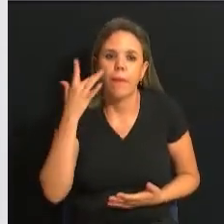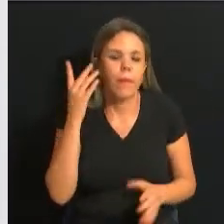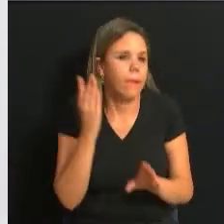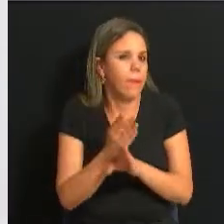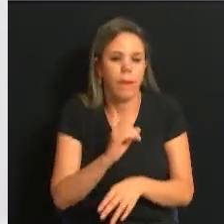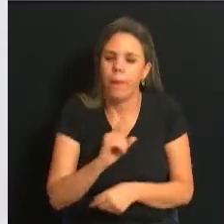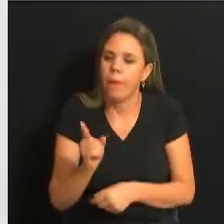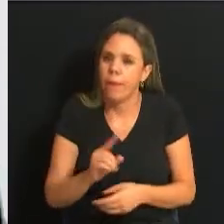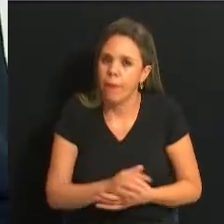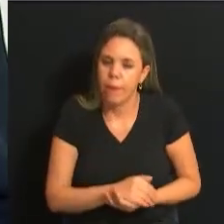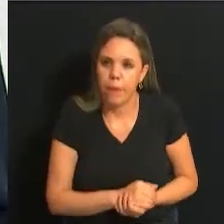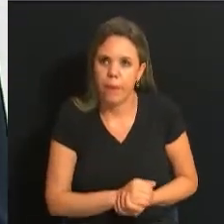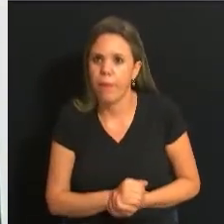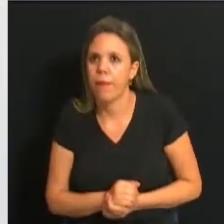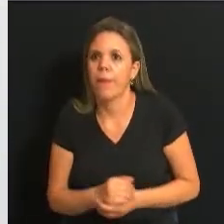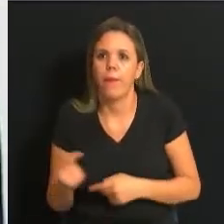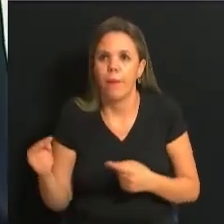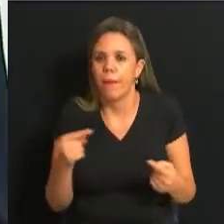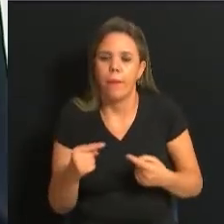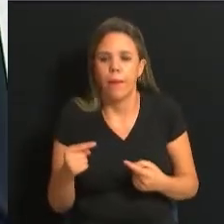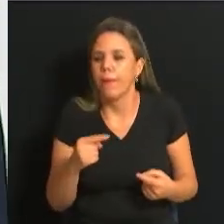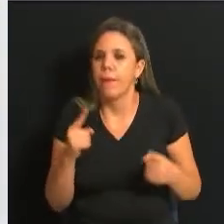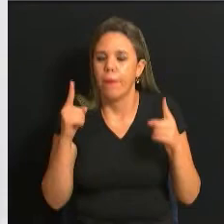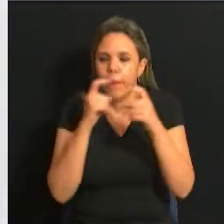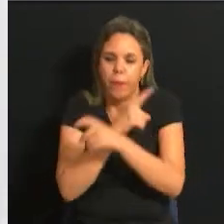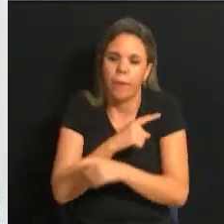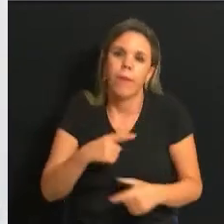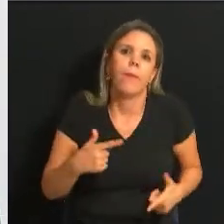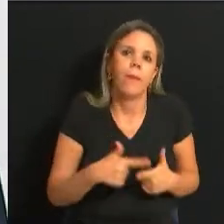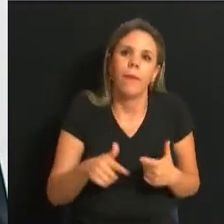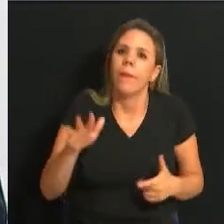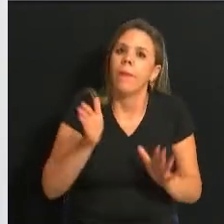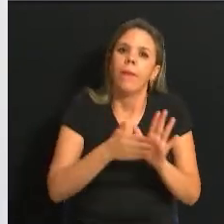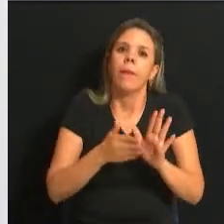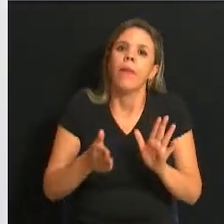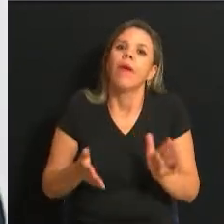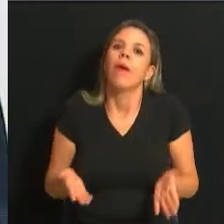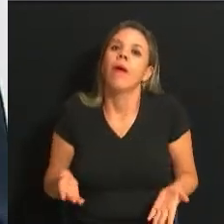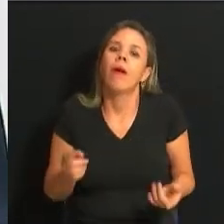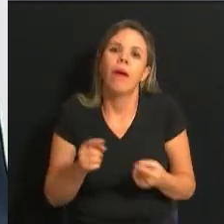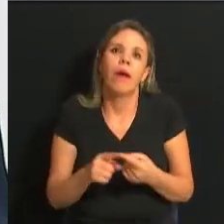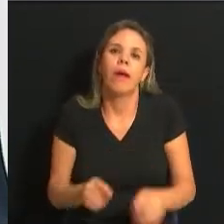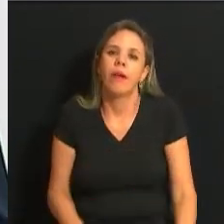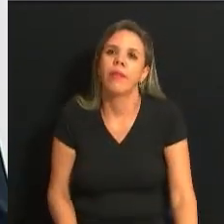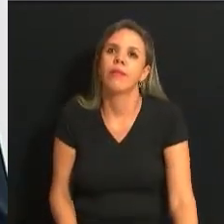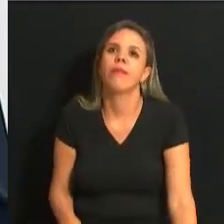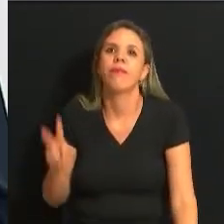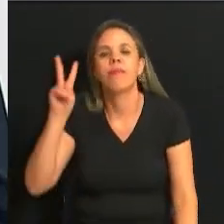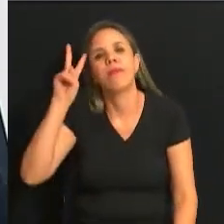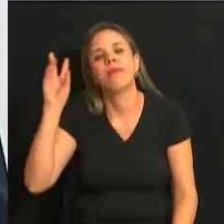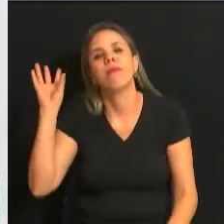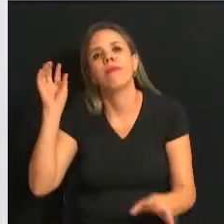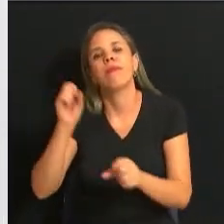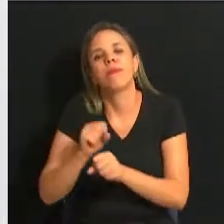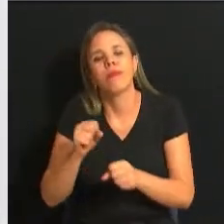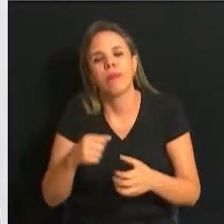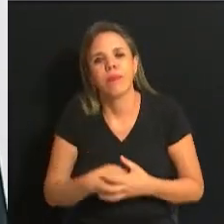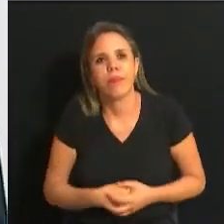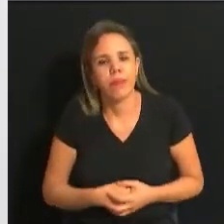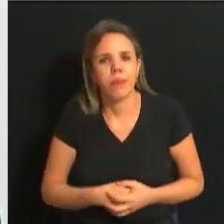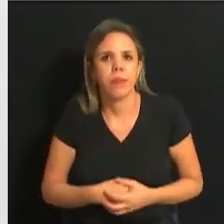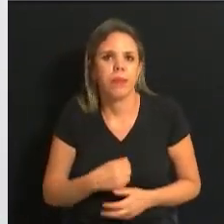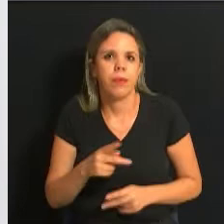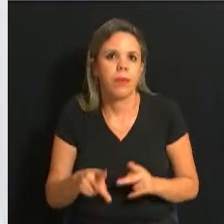porque a complexidade que é feita de propósito e historicamente para que o